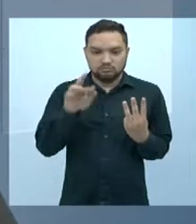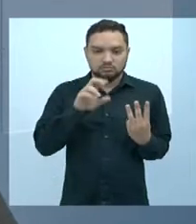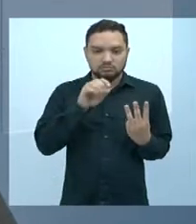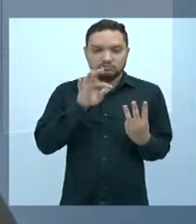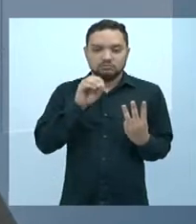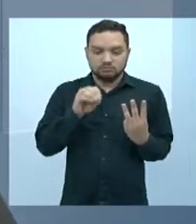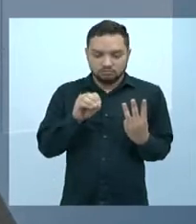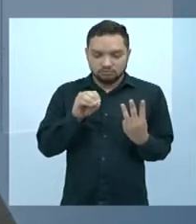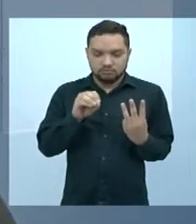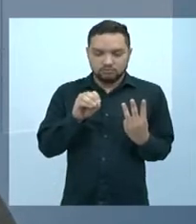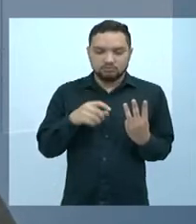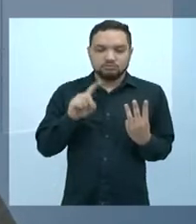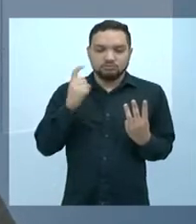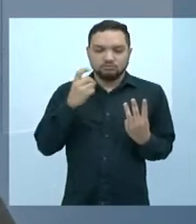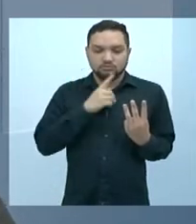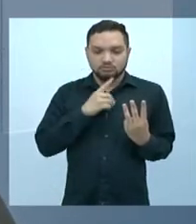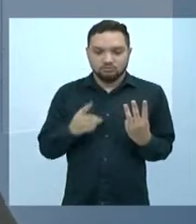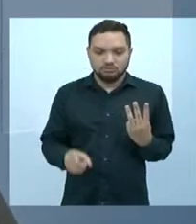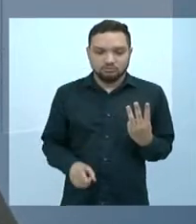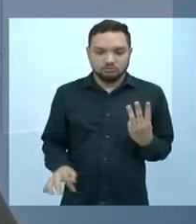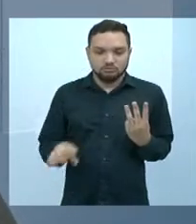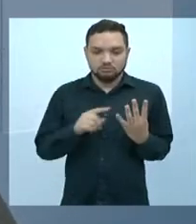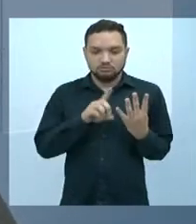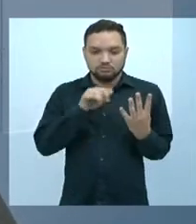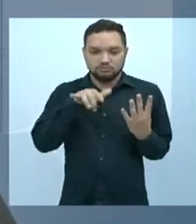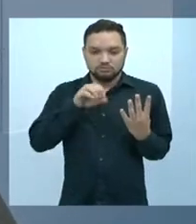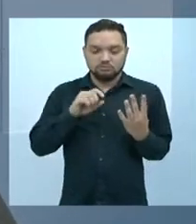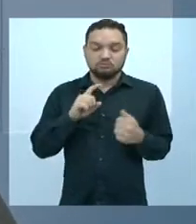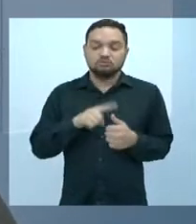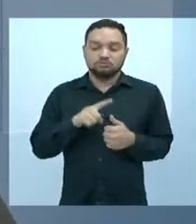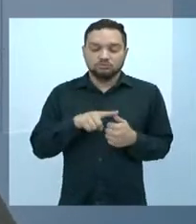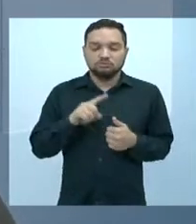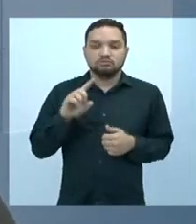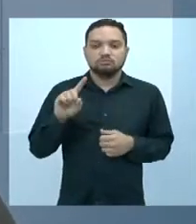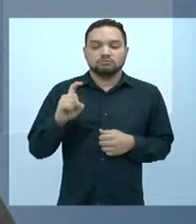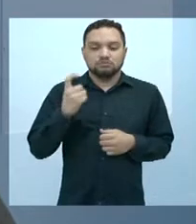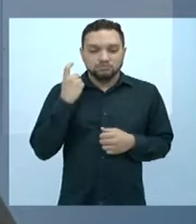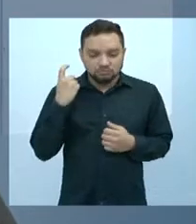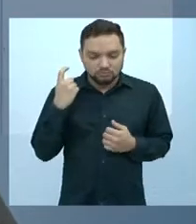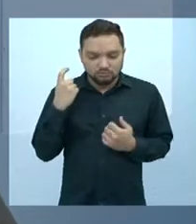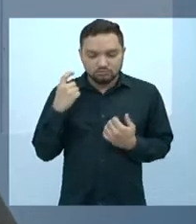Pessoa, o ex-deputado federal Danilo Forte, o ex-deputado